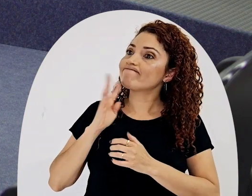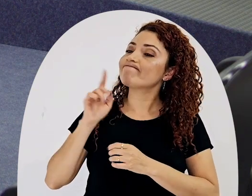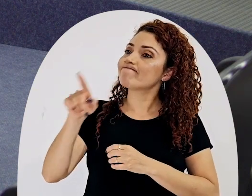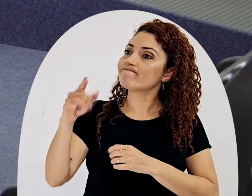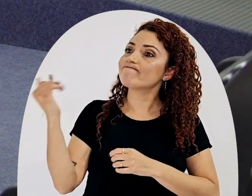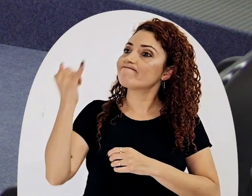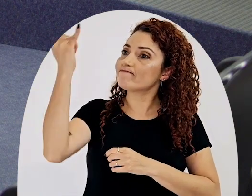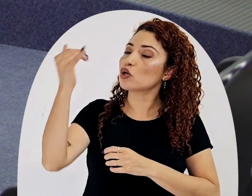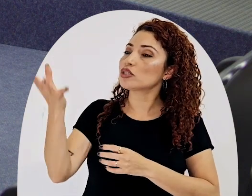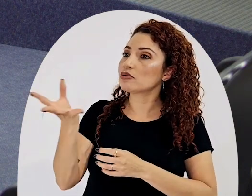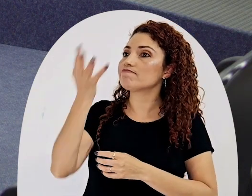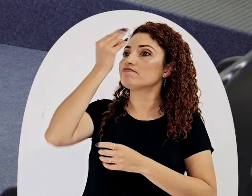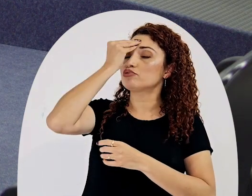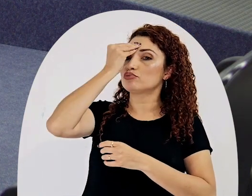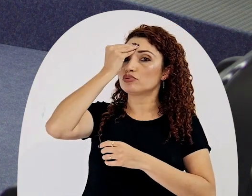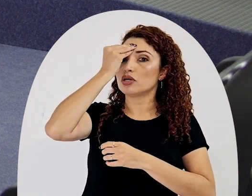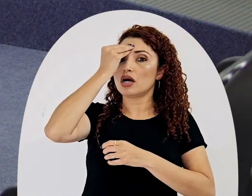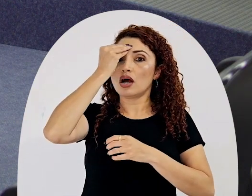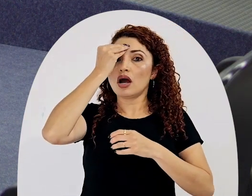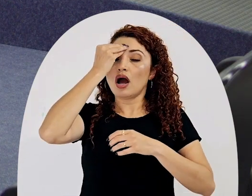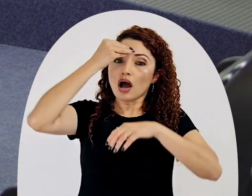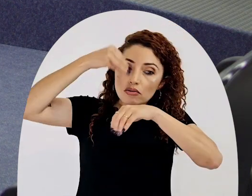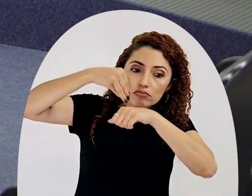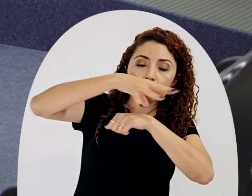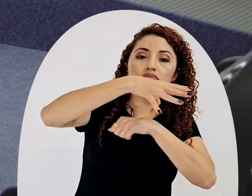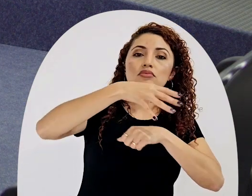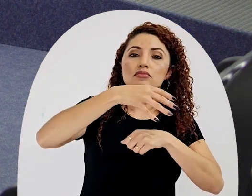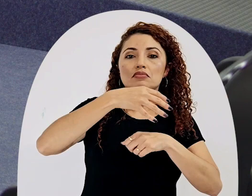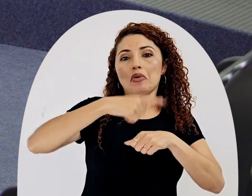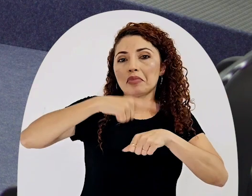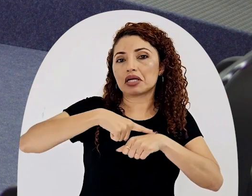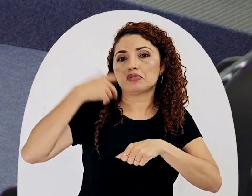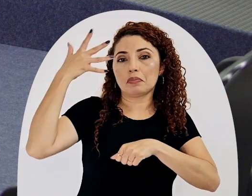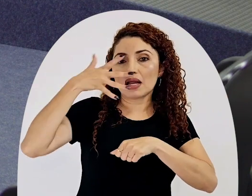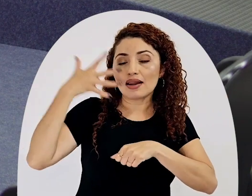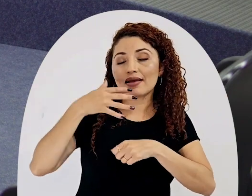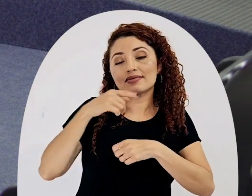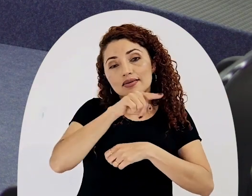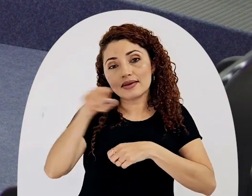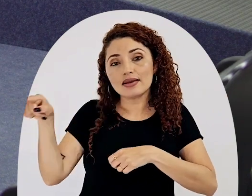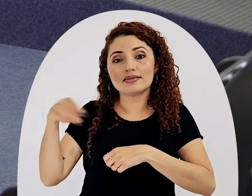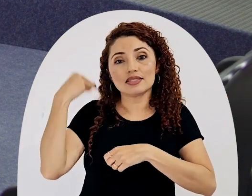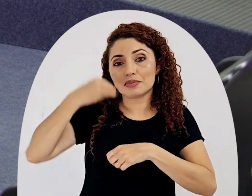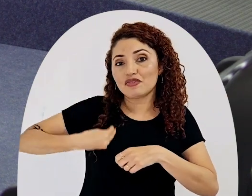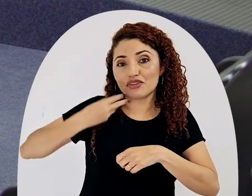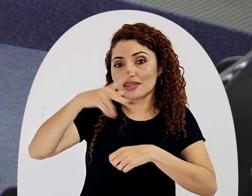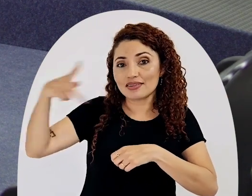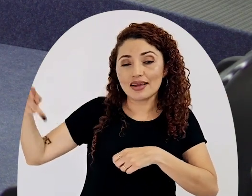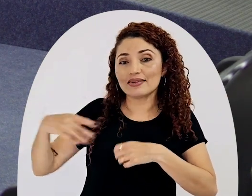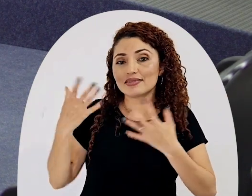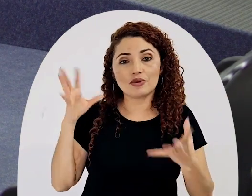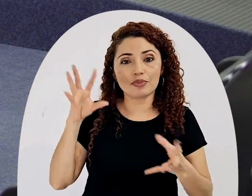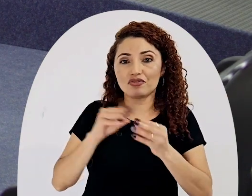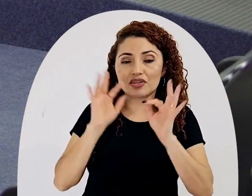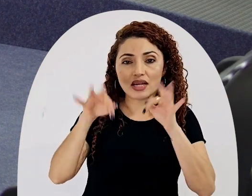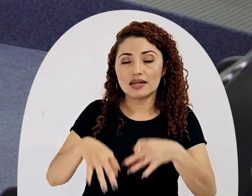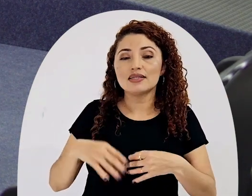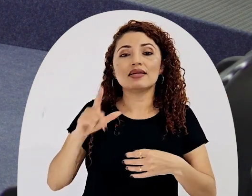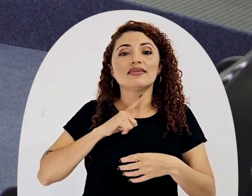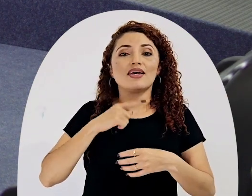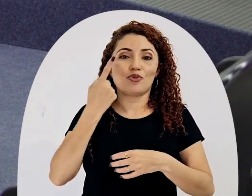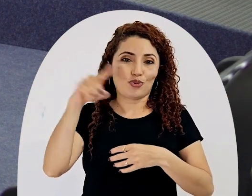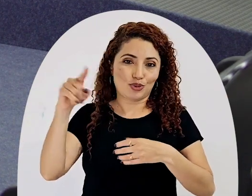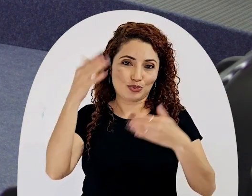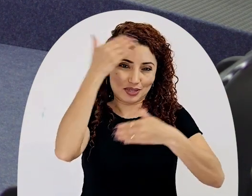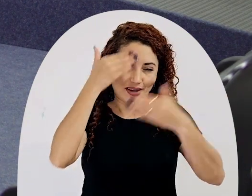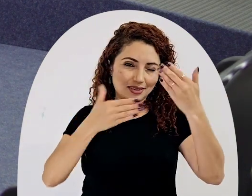sobre vivências. E só para a gente finalizar, tem mais um último slide, dizendo que